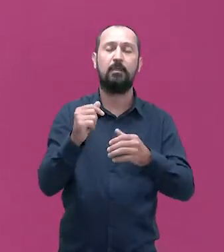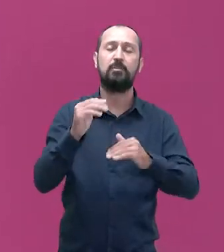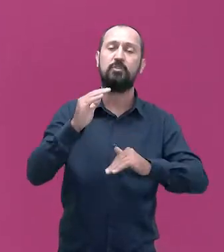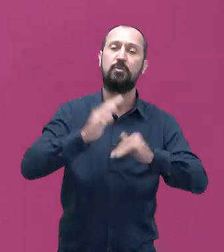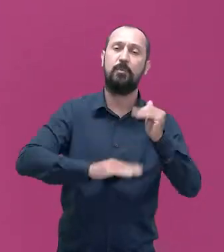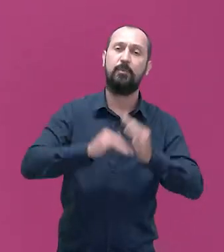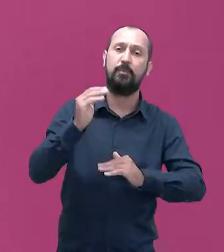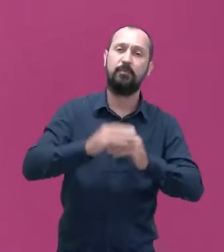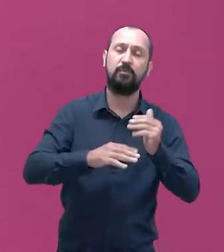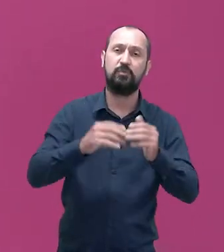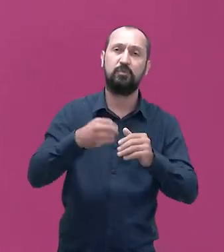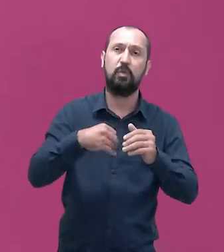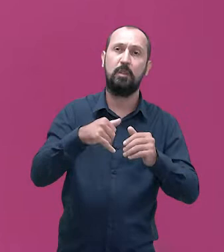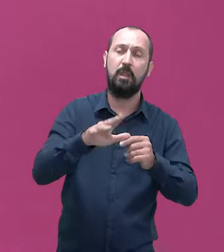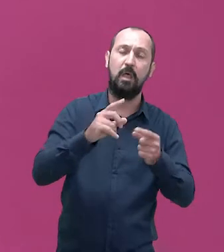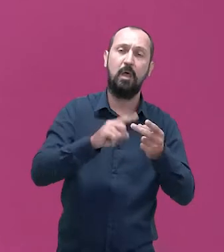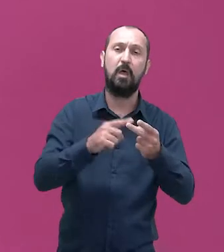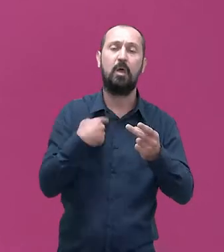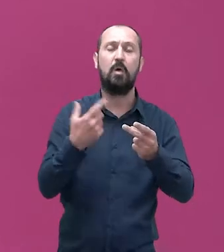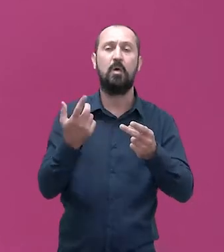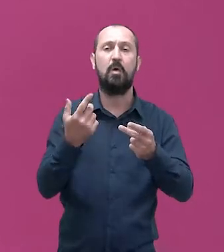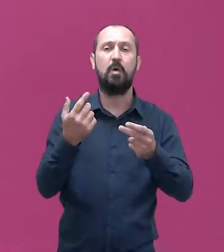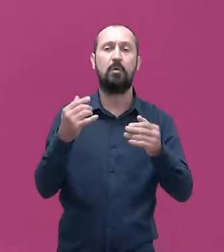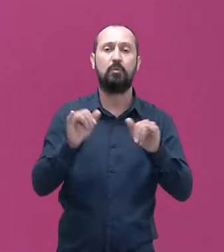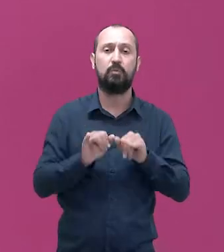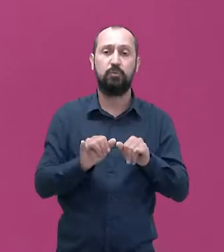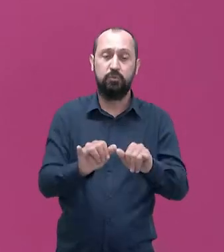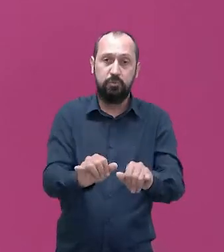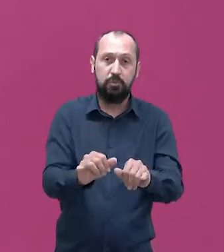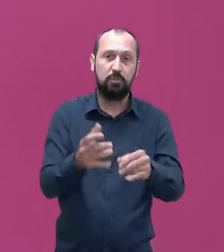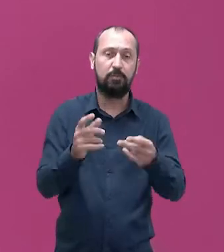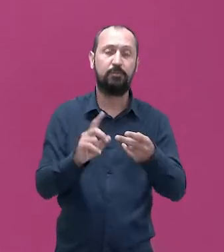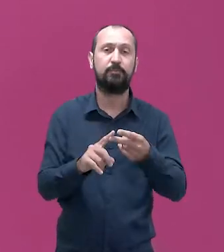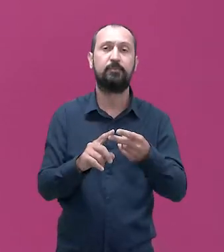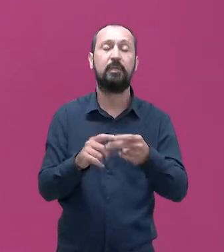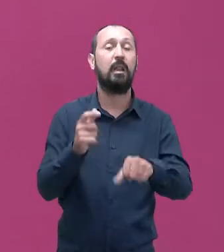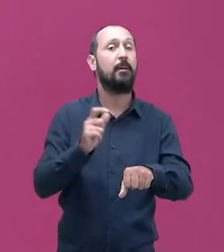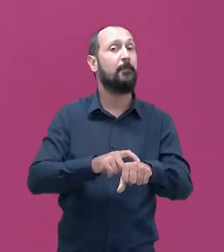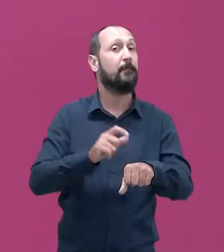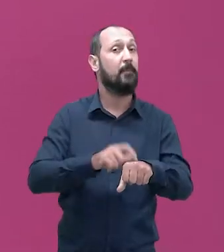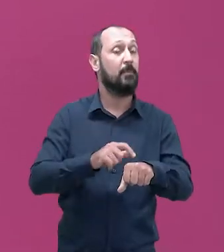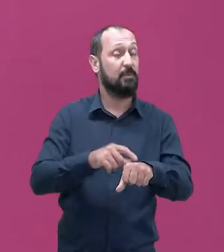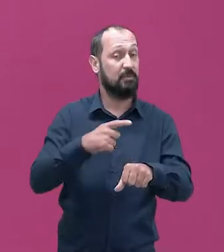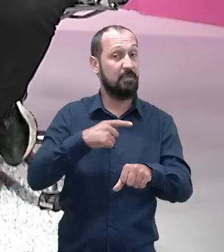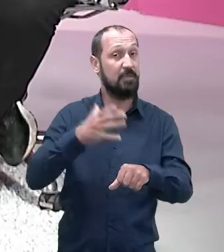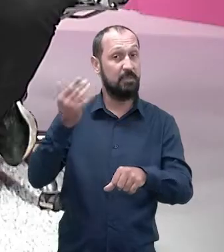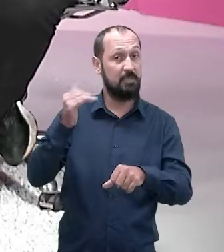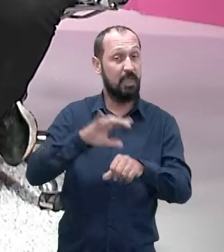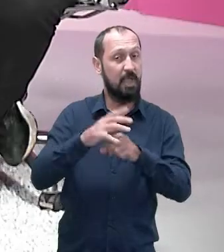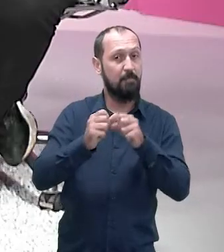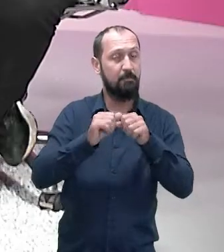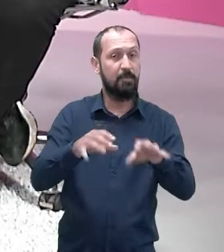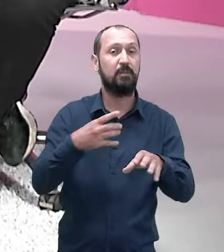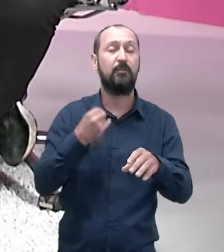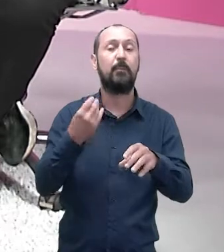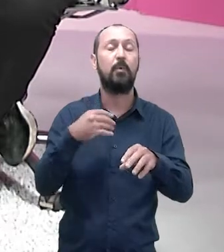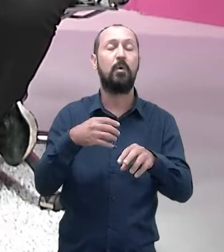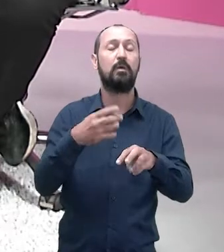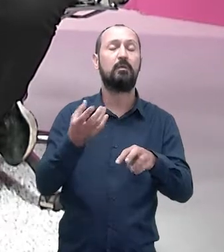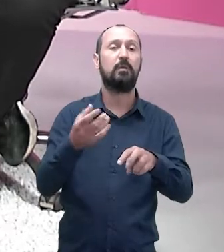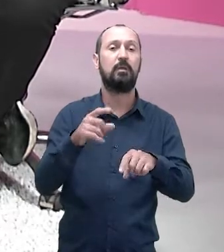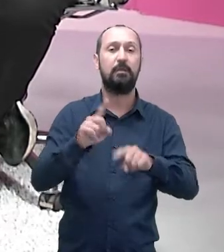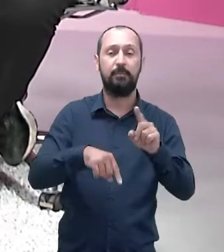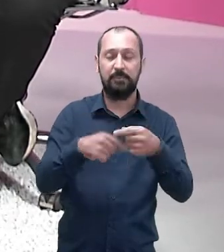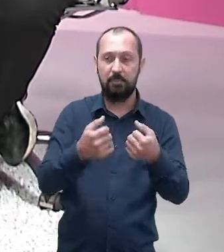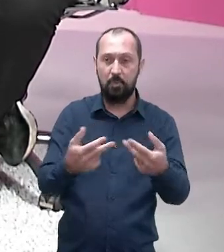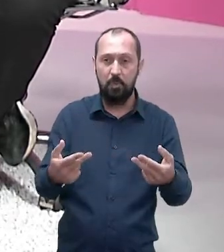entrega de funcionário, como na entrega de supermercados, né, nos atacadistas. Naquele momento de pandemia, onde houve muita entrega,